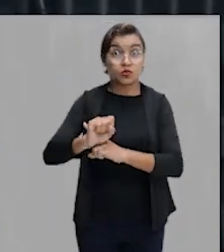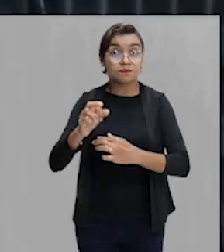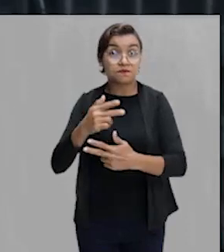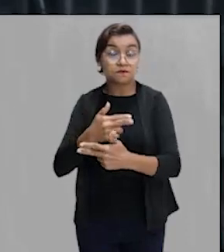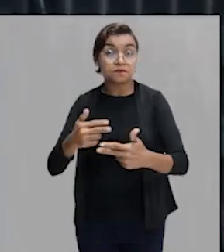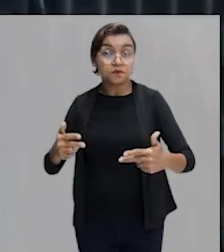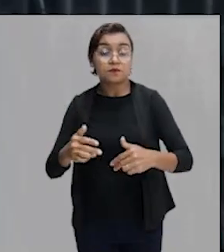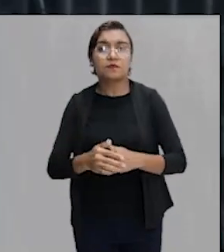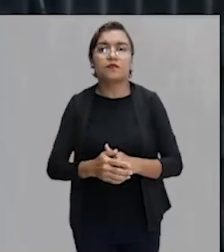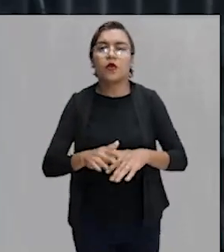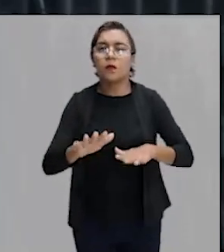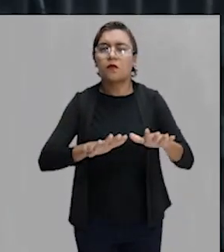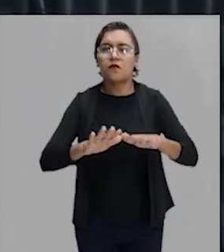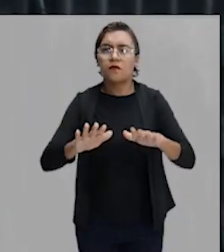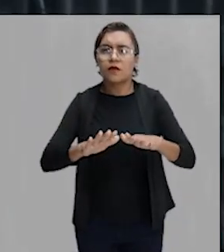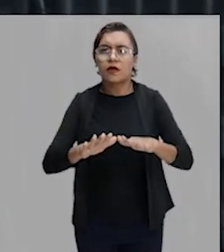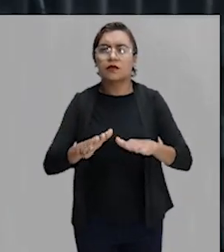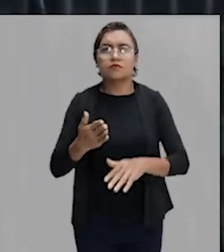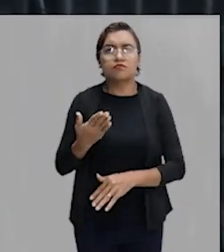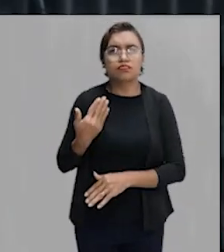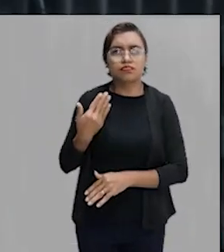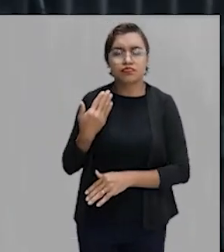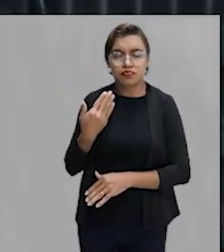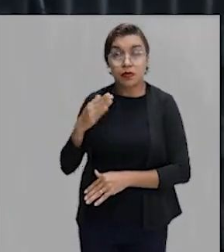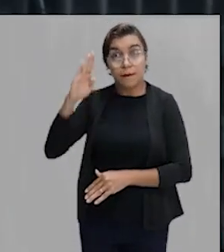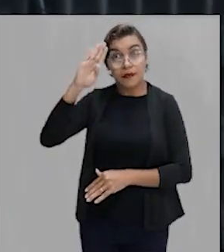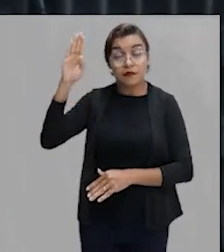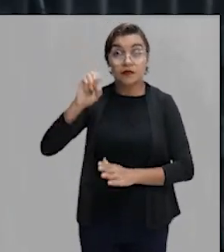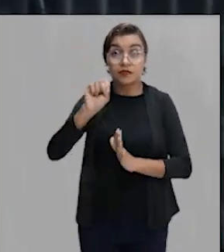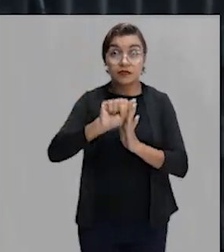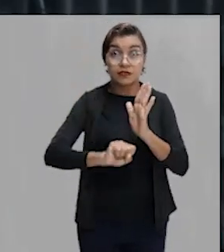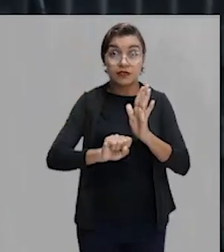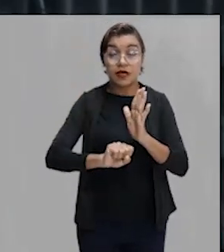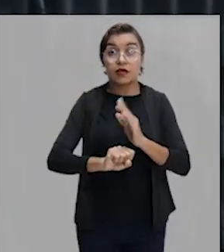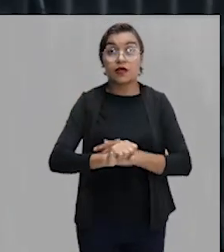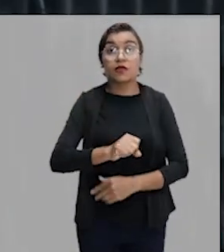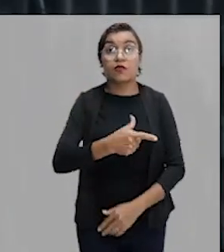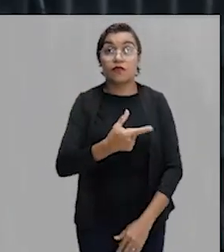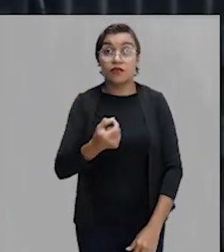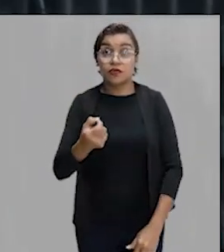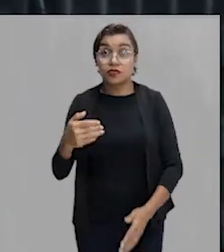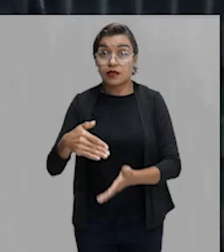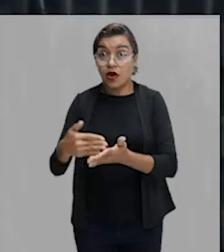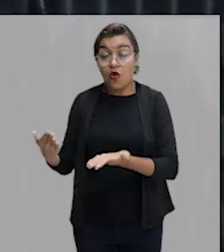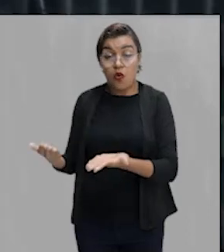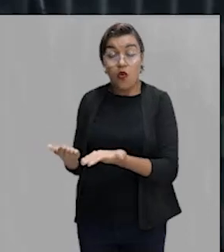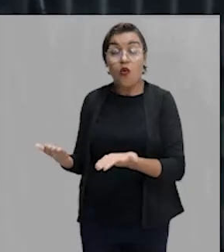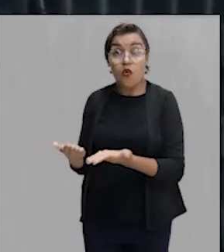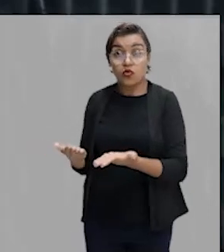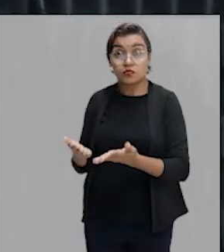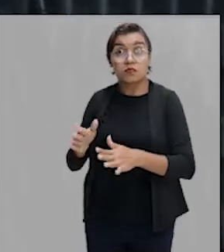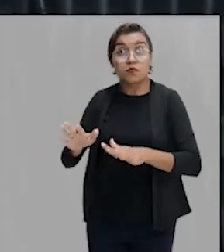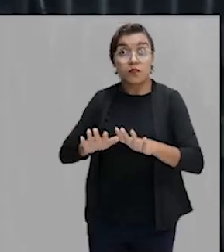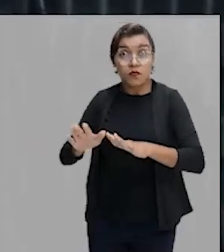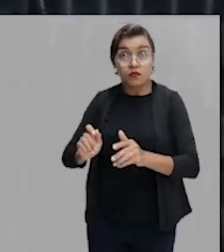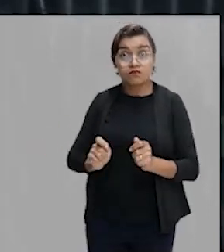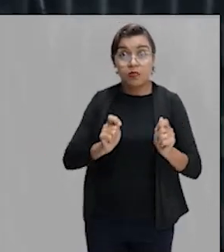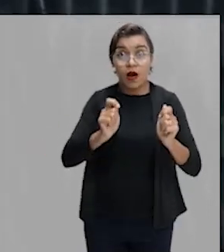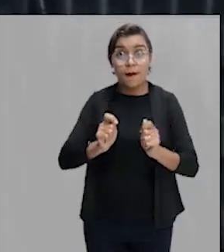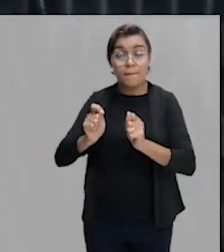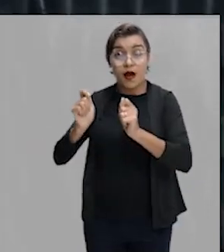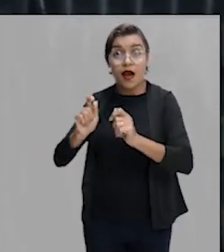movimentos mais recentes, principalmente do século XX até hoje, são movimentos onde a